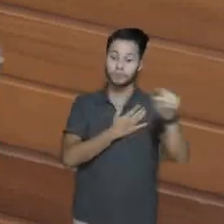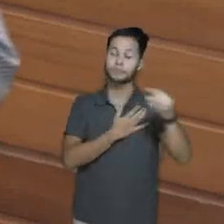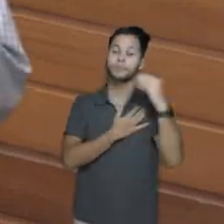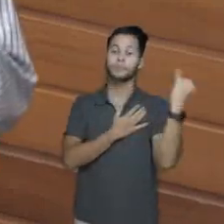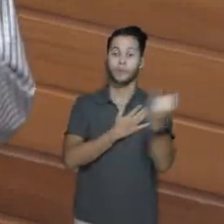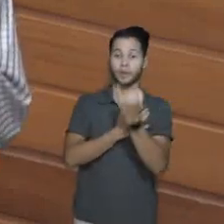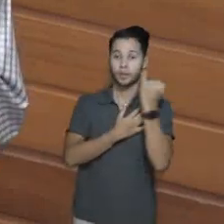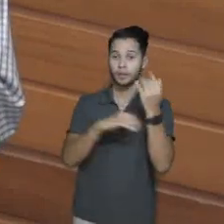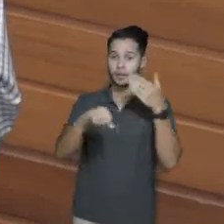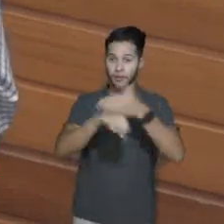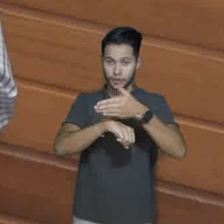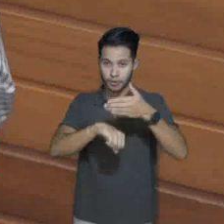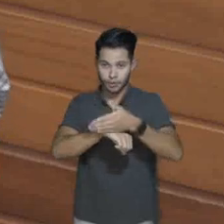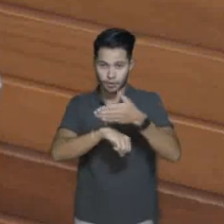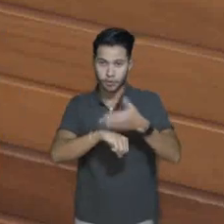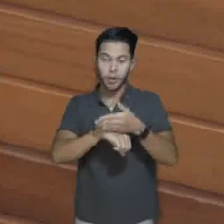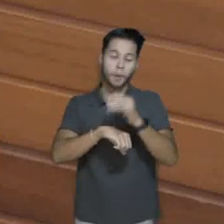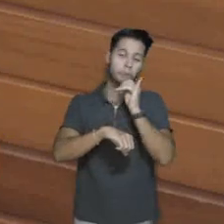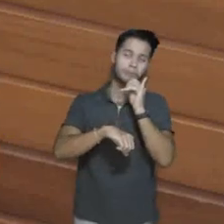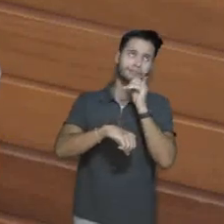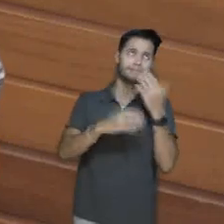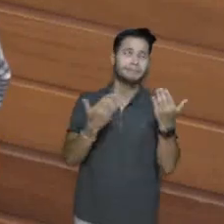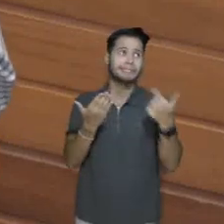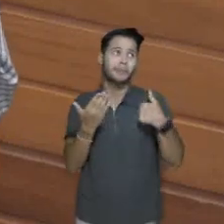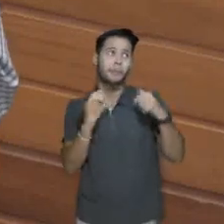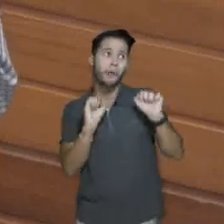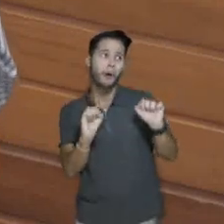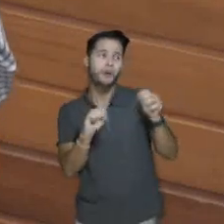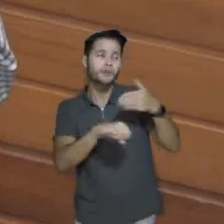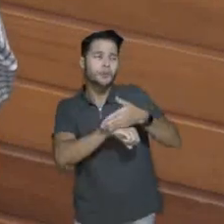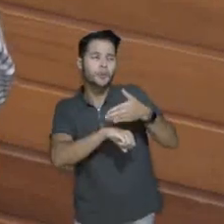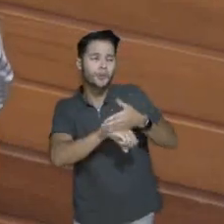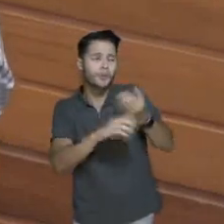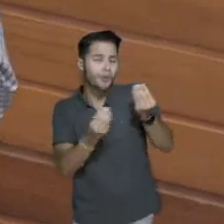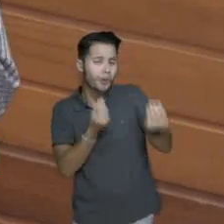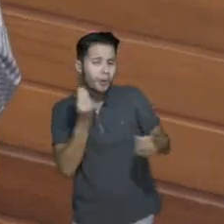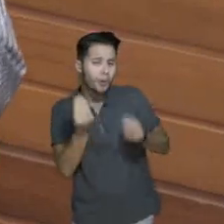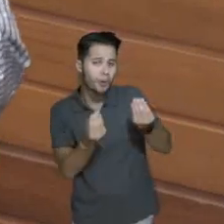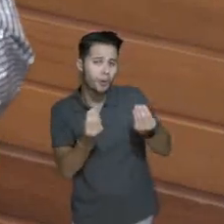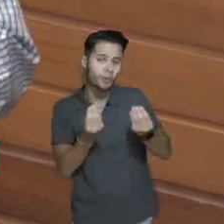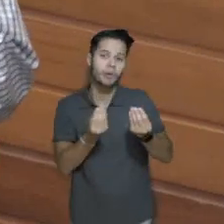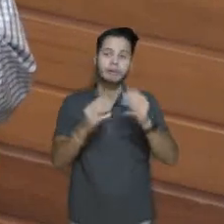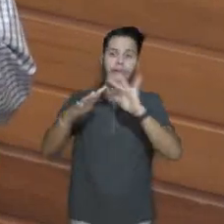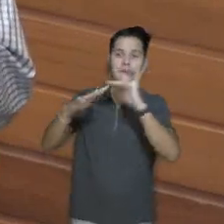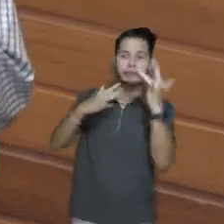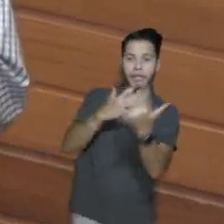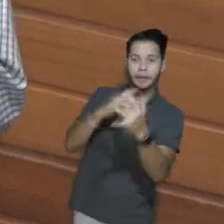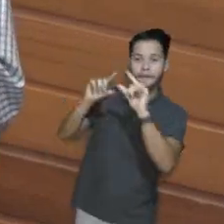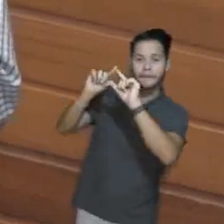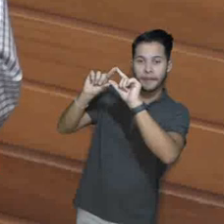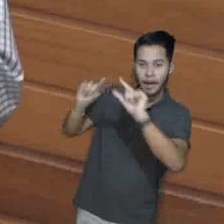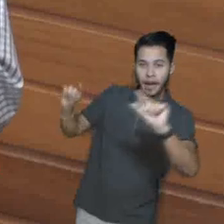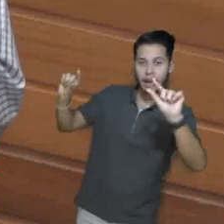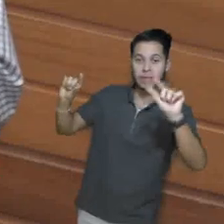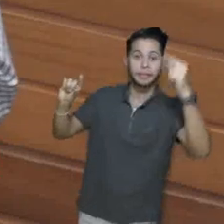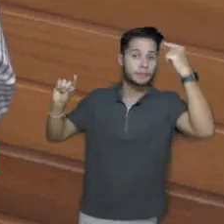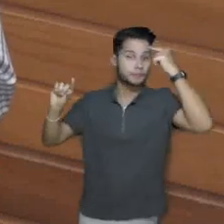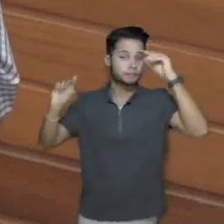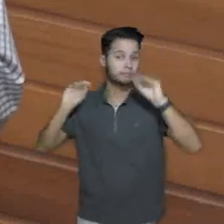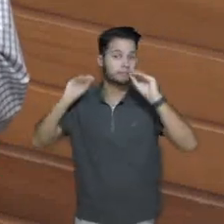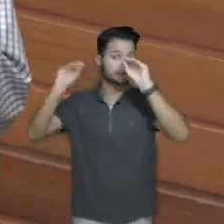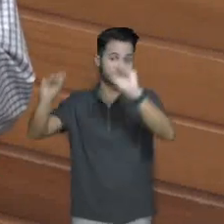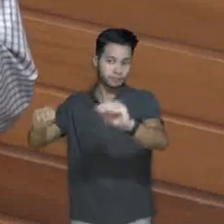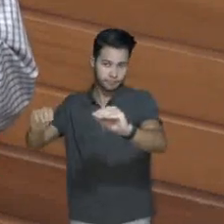Olha eu posso participar postando na rede social uma frase a ideia do eh quem adere ao